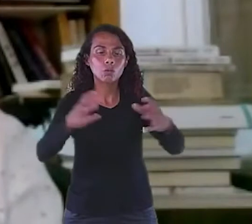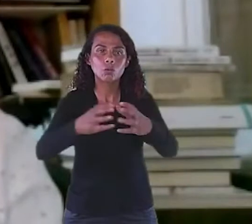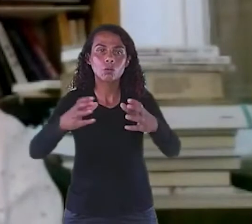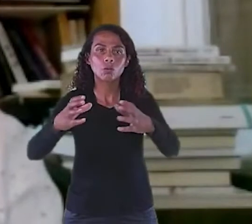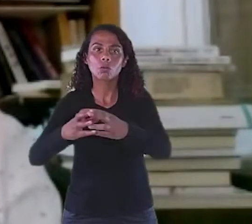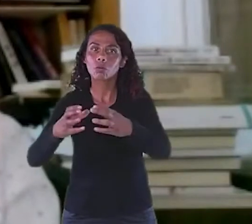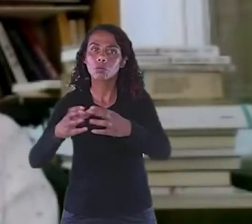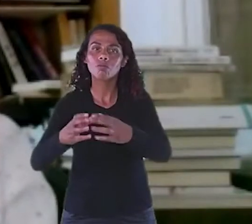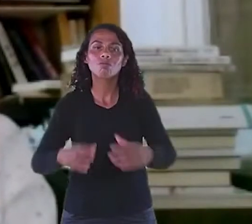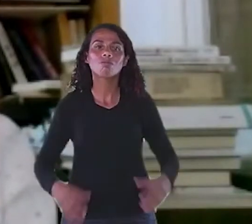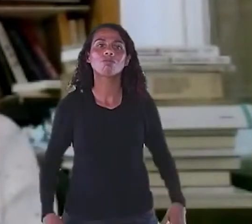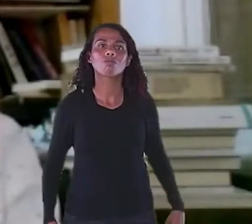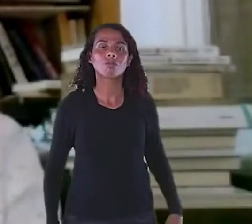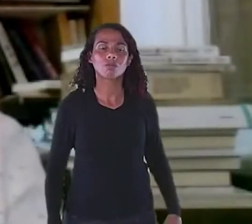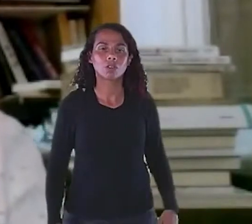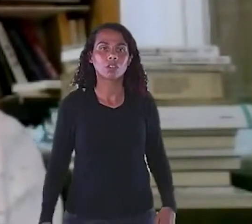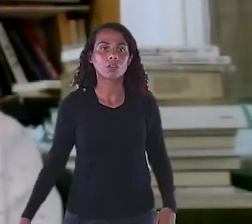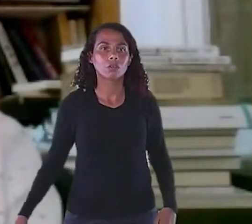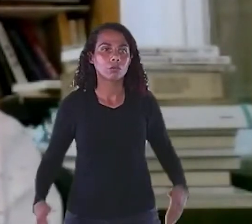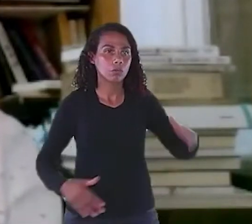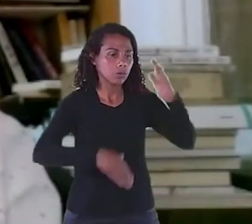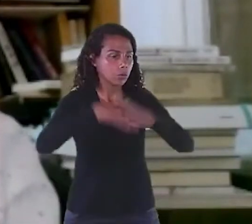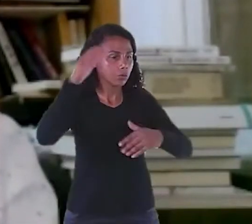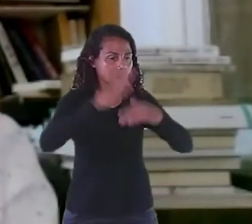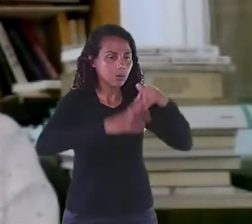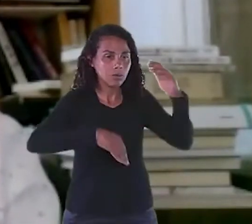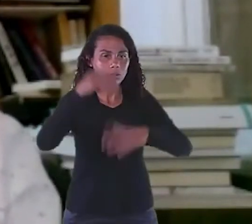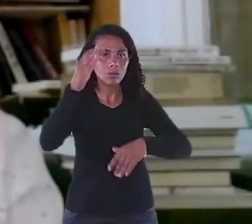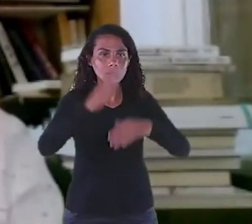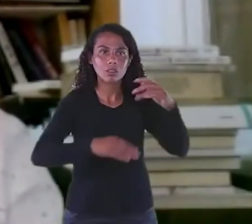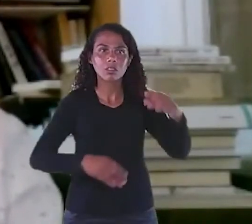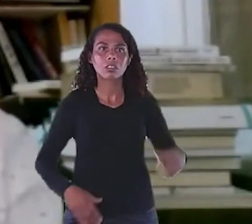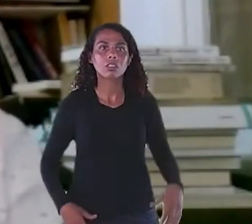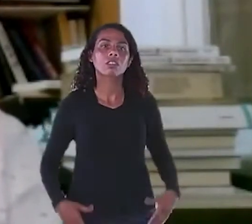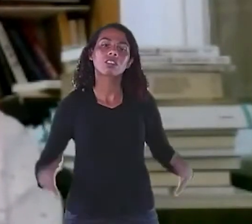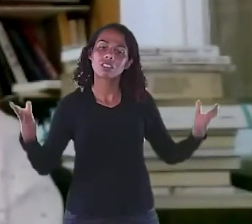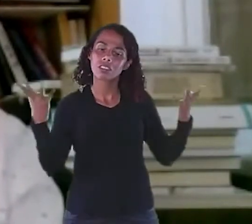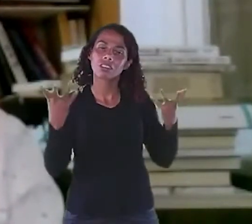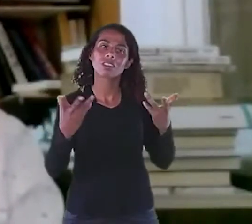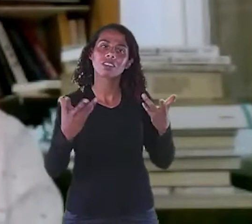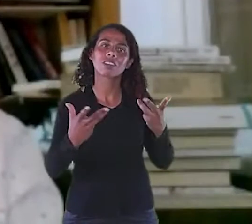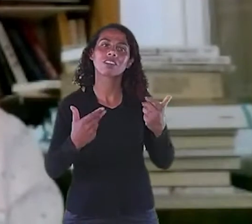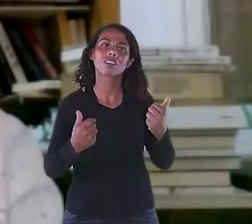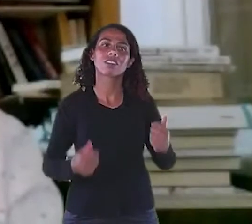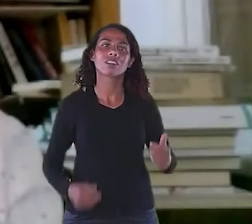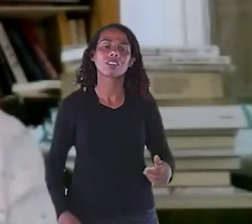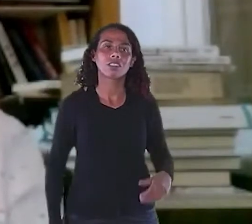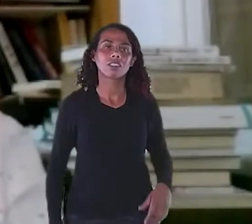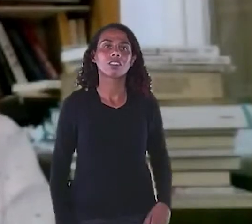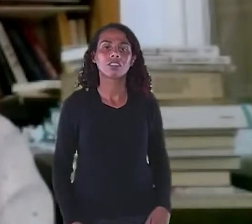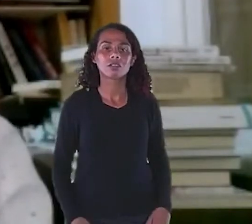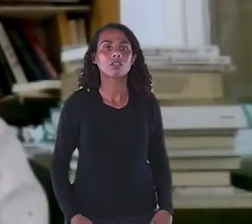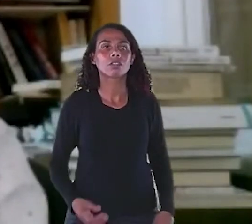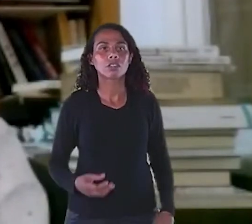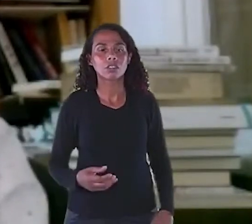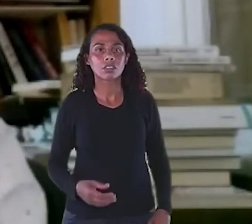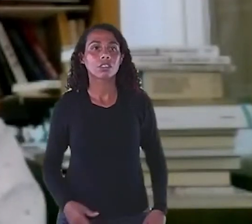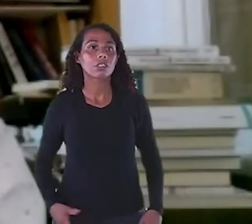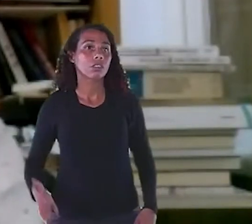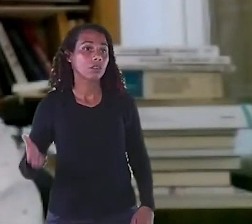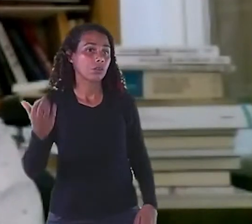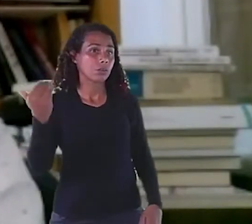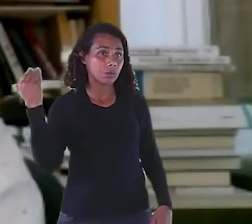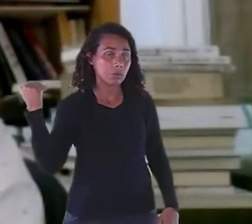é um pouco de cineastas passivos, né? Porque não se fazia muito filme, não havia nem meios para isso, mas